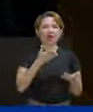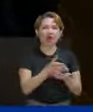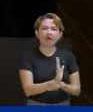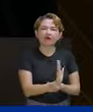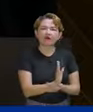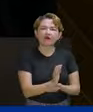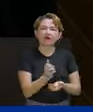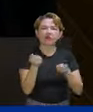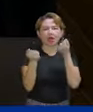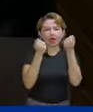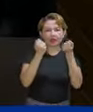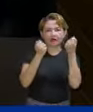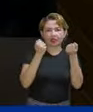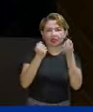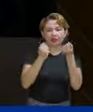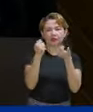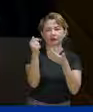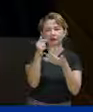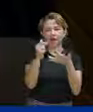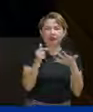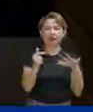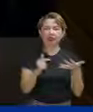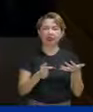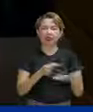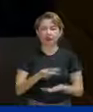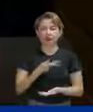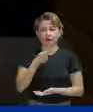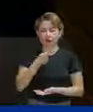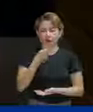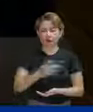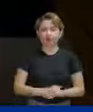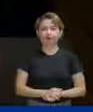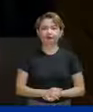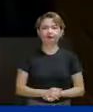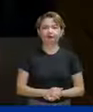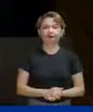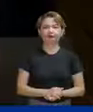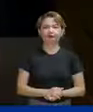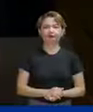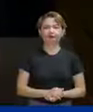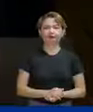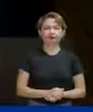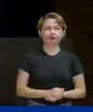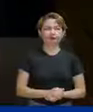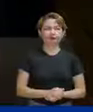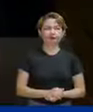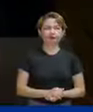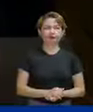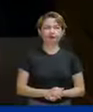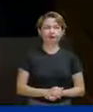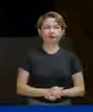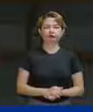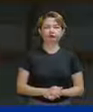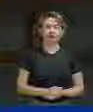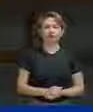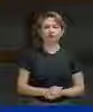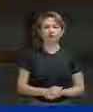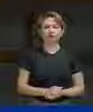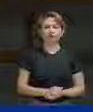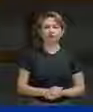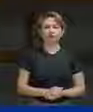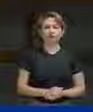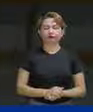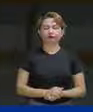aprovando e analisando esses critérios que ele mencionou na sequência aqui do voto. Eu